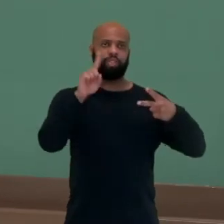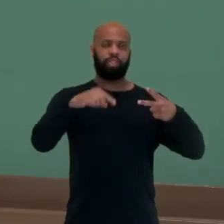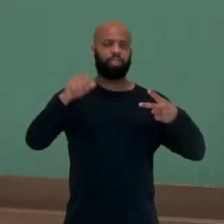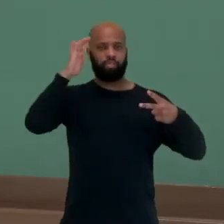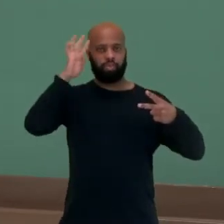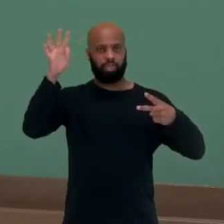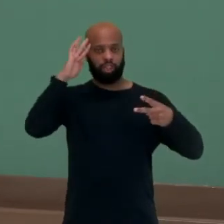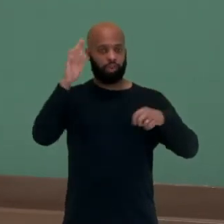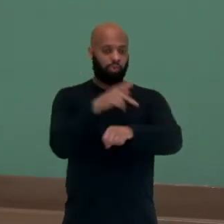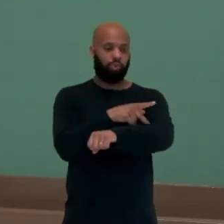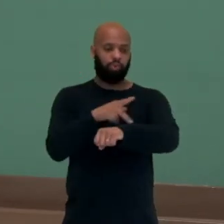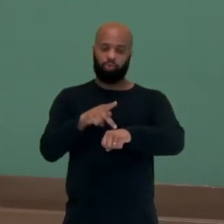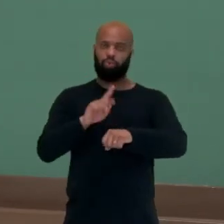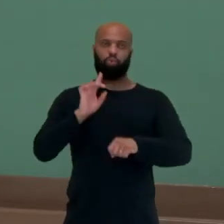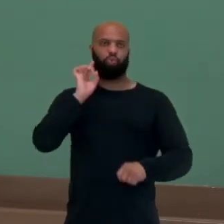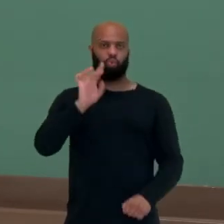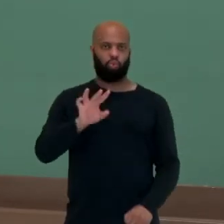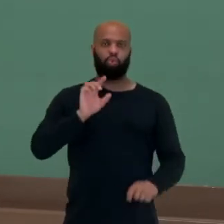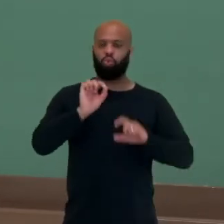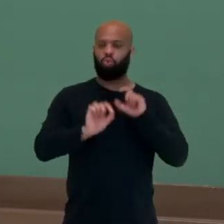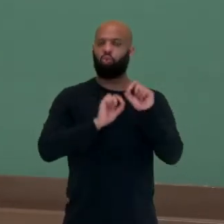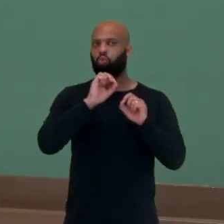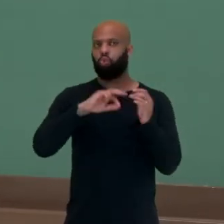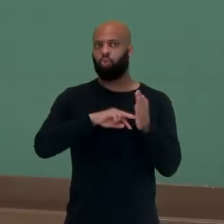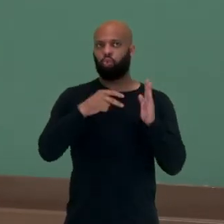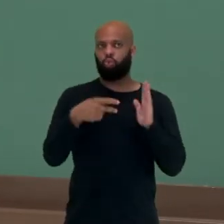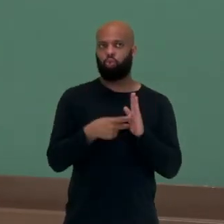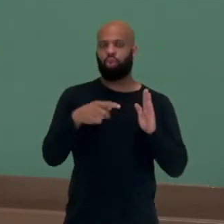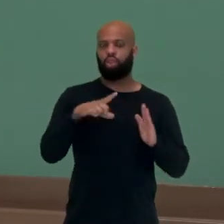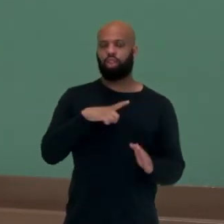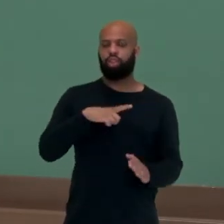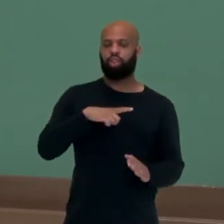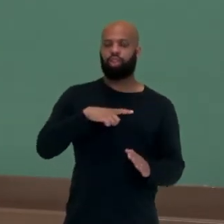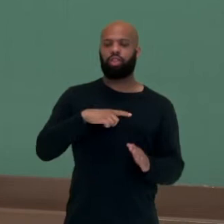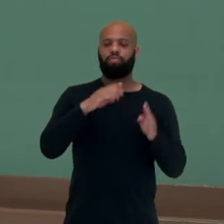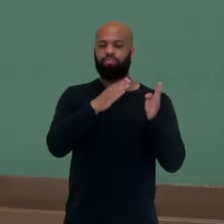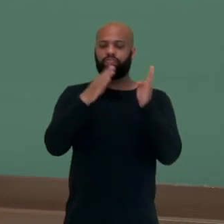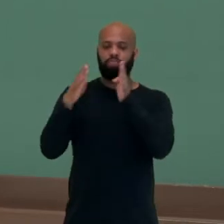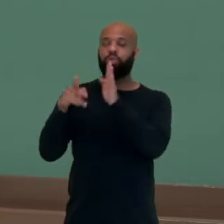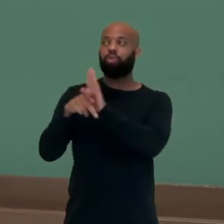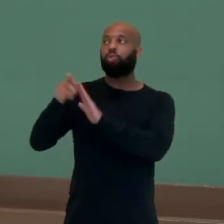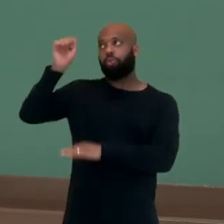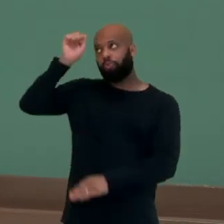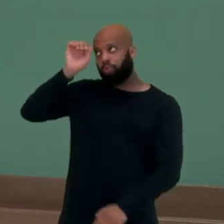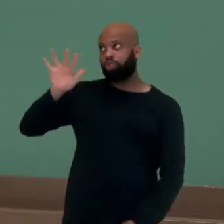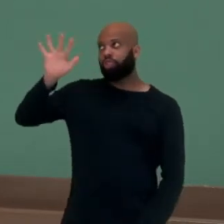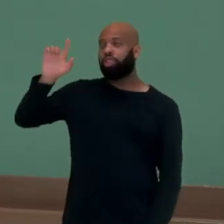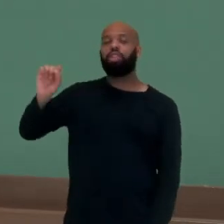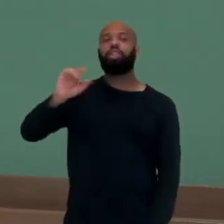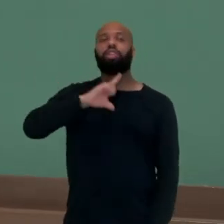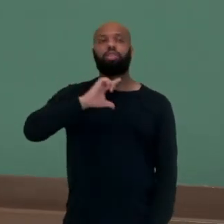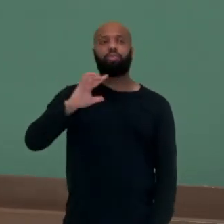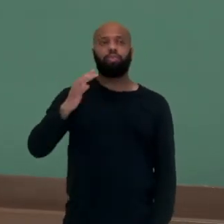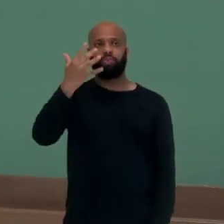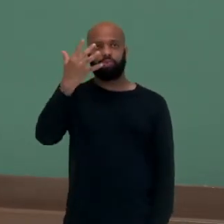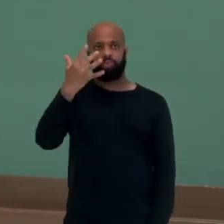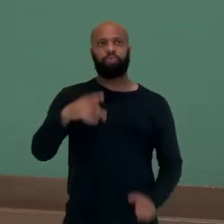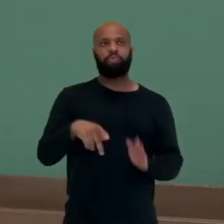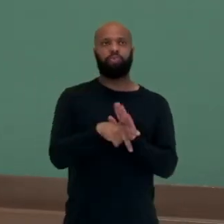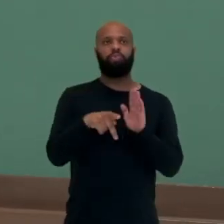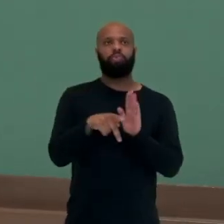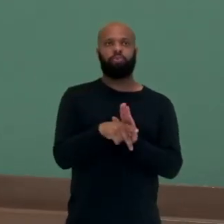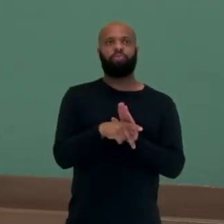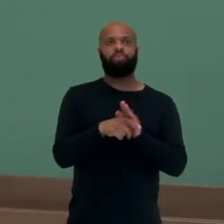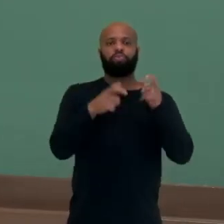imaginário puro, ou seja, aqui nós temos a parte imaginária. O que tem que acontecer nessa parte aqui? Ela vai ter que ser